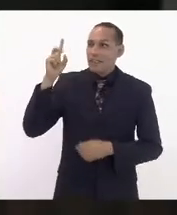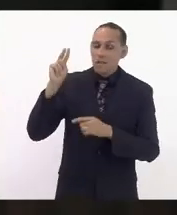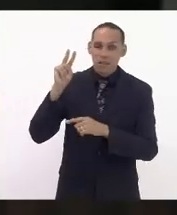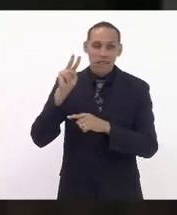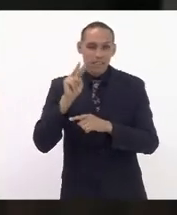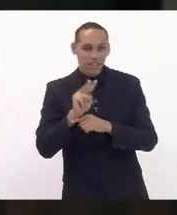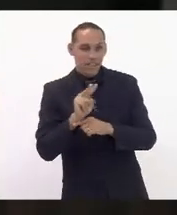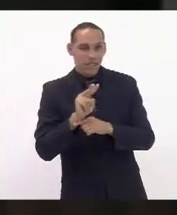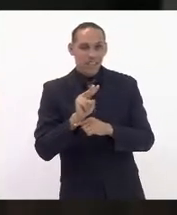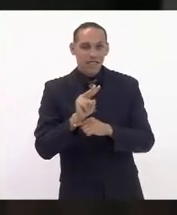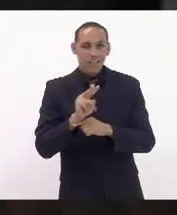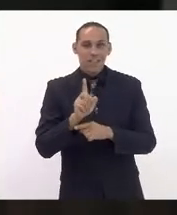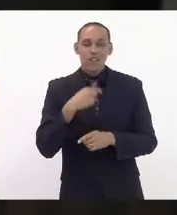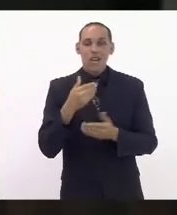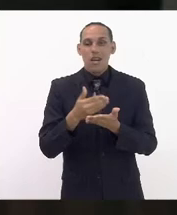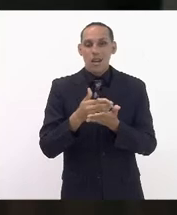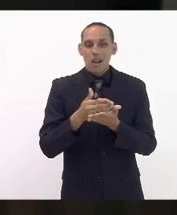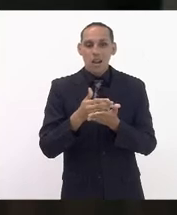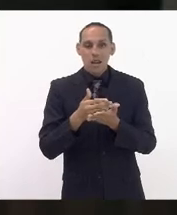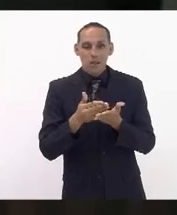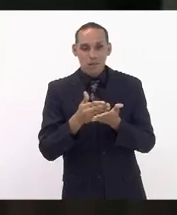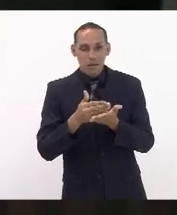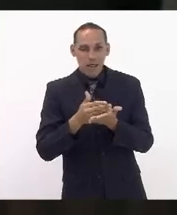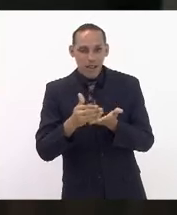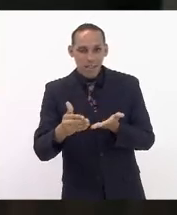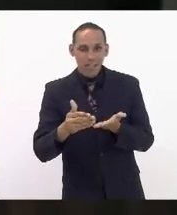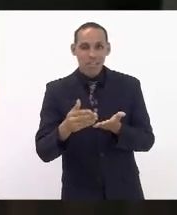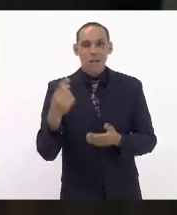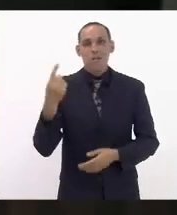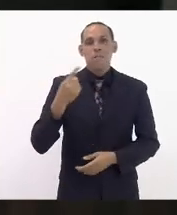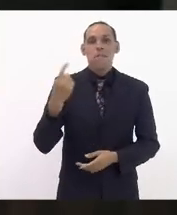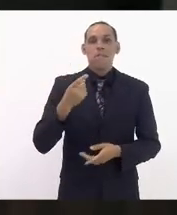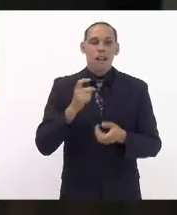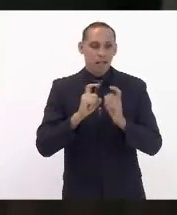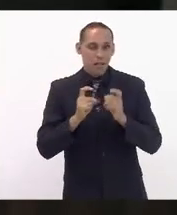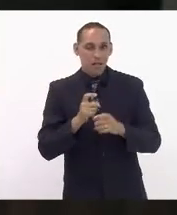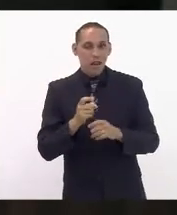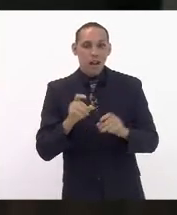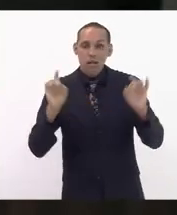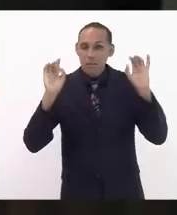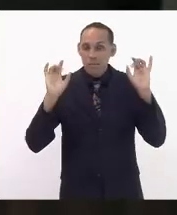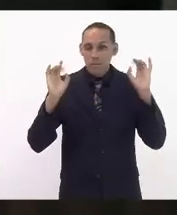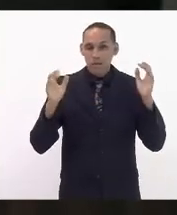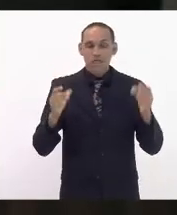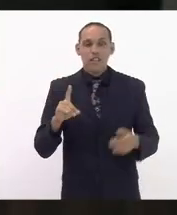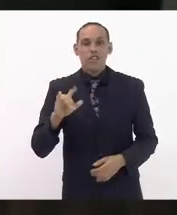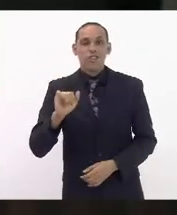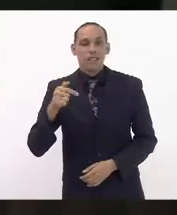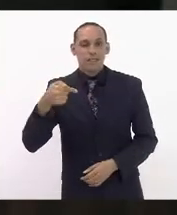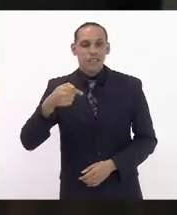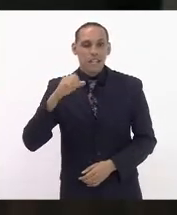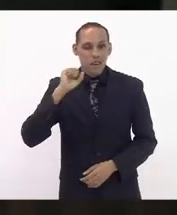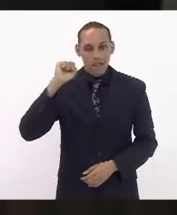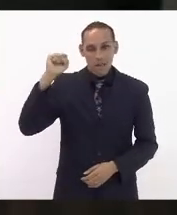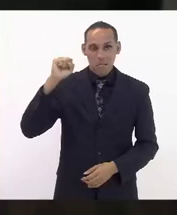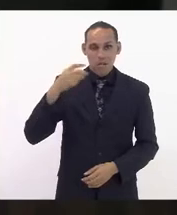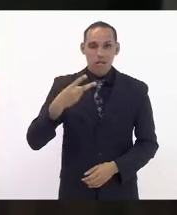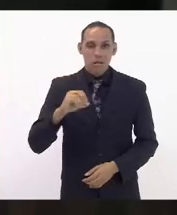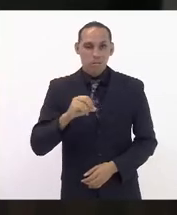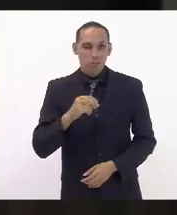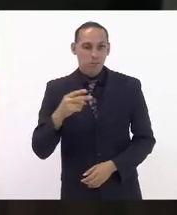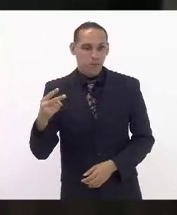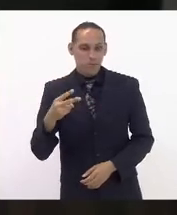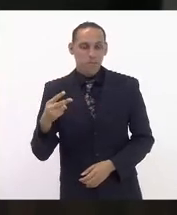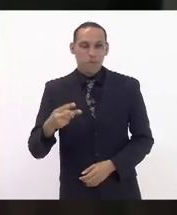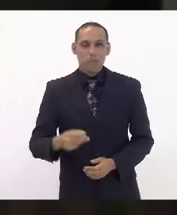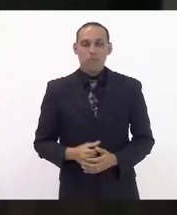Deus, iniciamos os nossos trabalhos. Está aberta a primeira sessão extraordinária do dia 7 de abril de